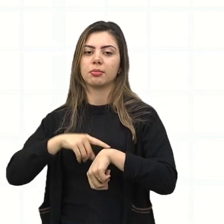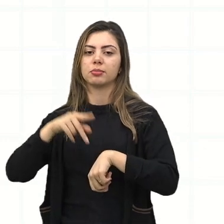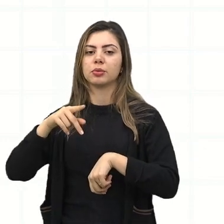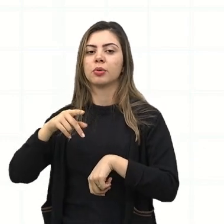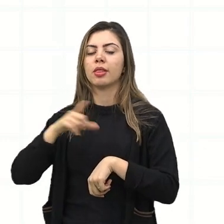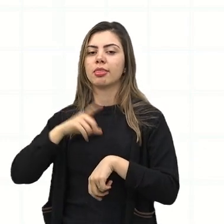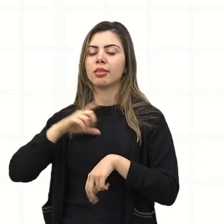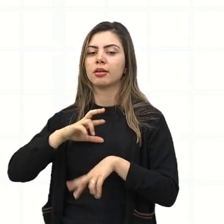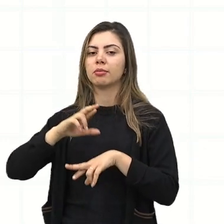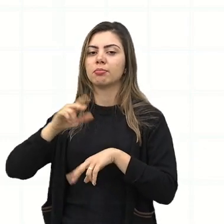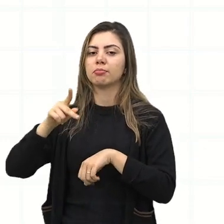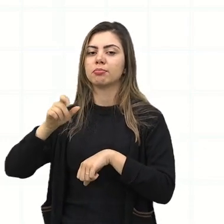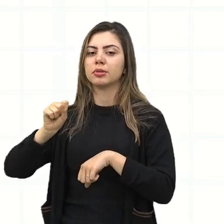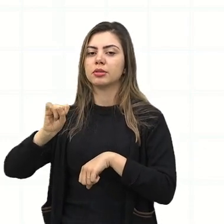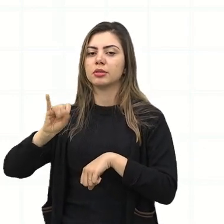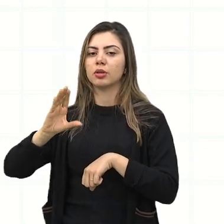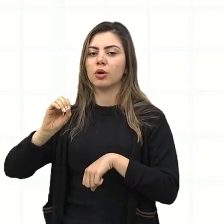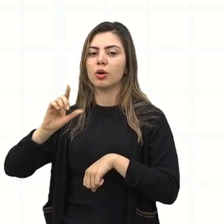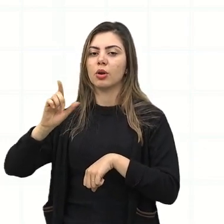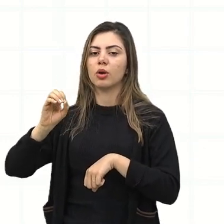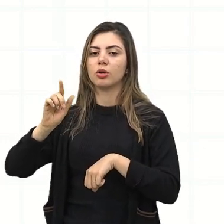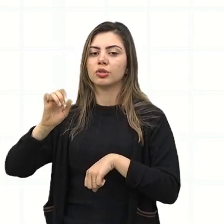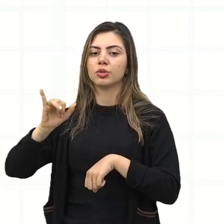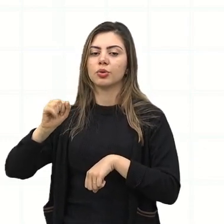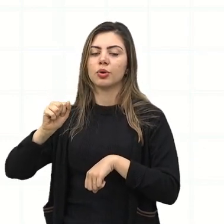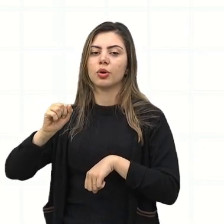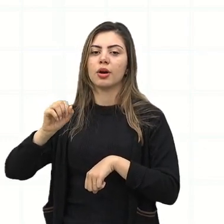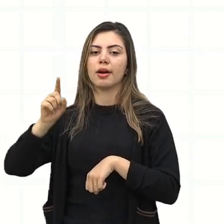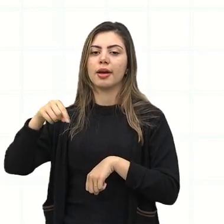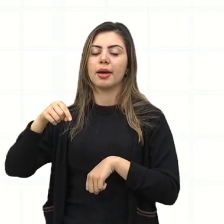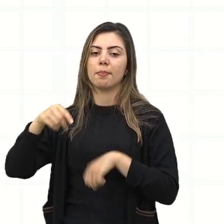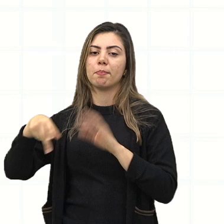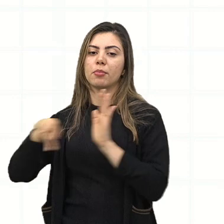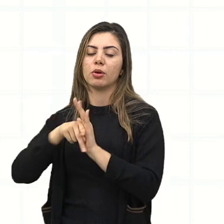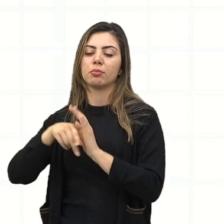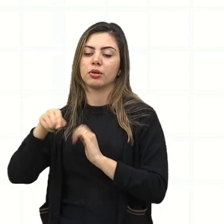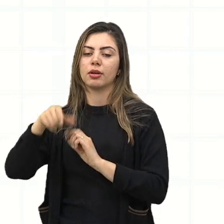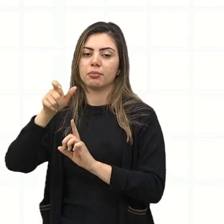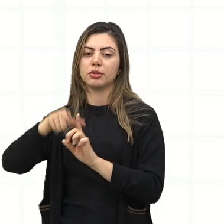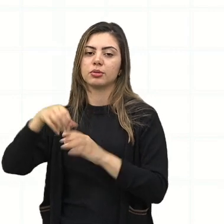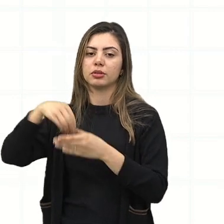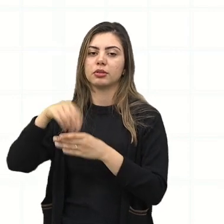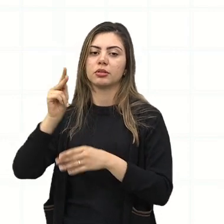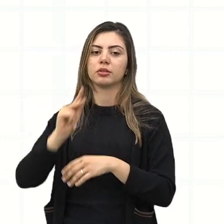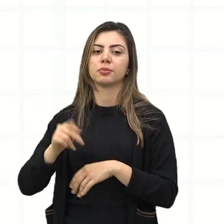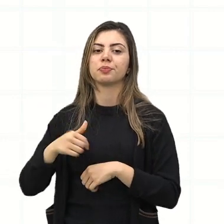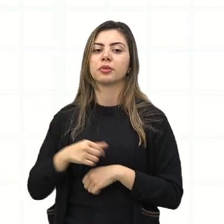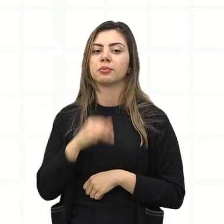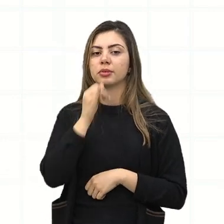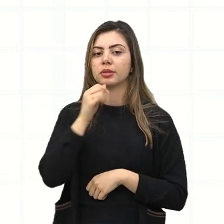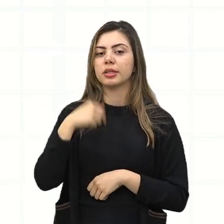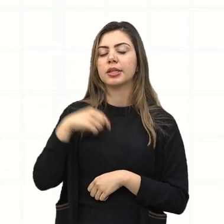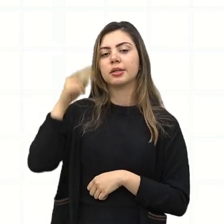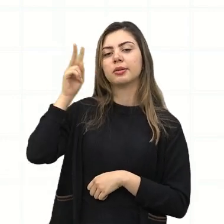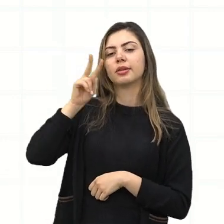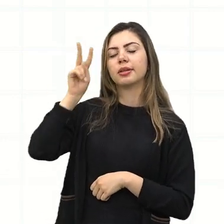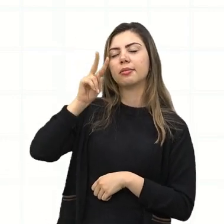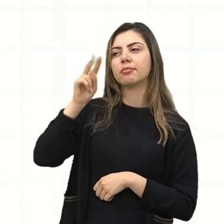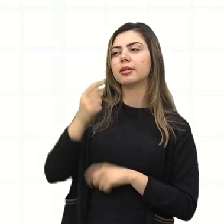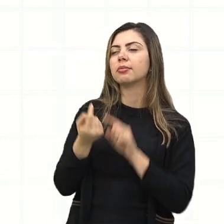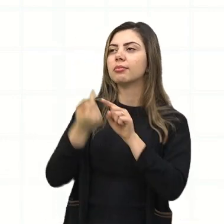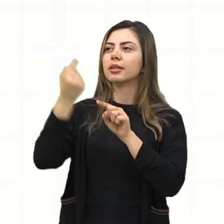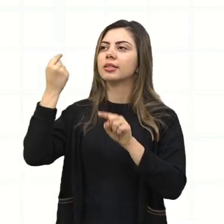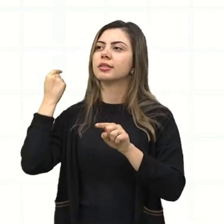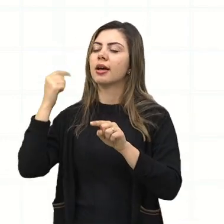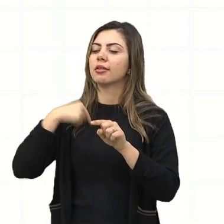lá. Estive relembrando os tempos em que eu ia à escola, brincava no